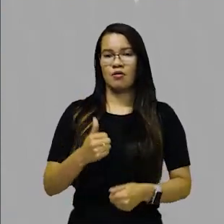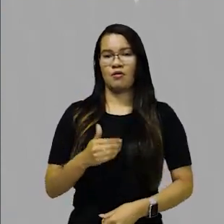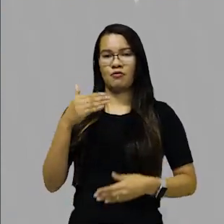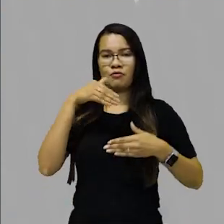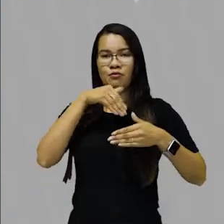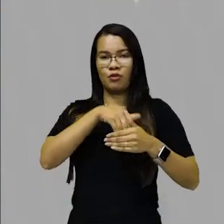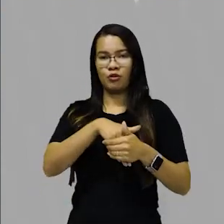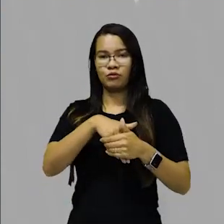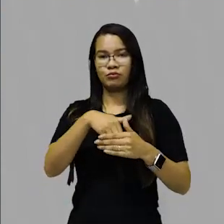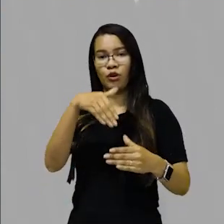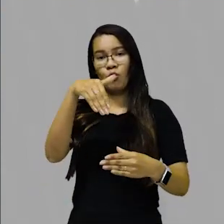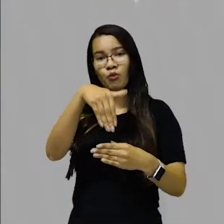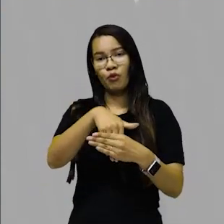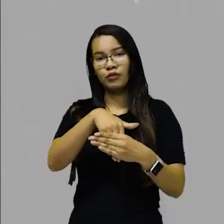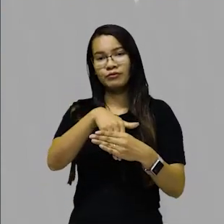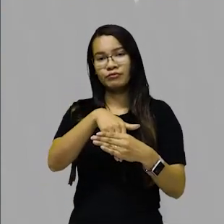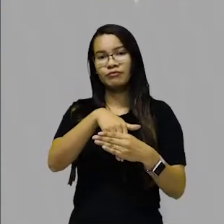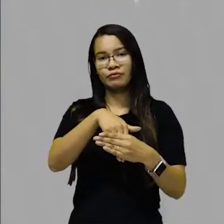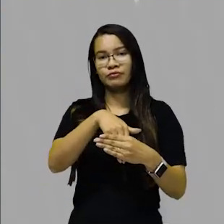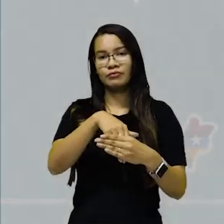universal feminino.